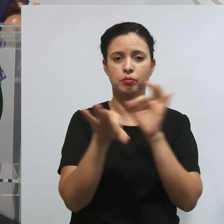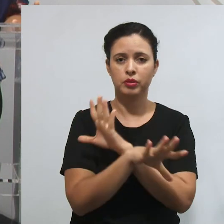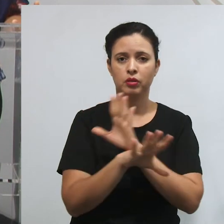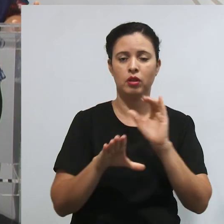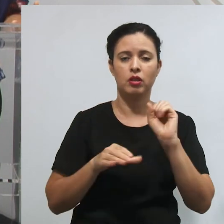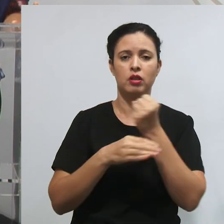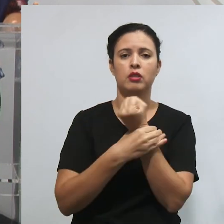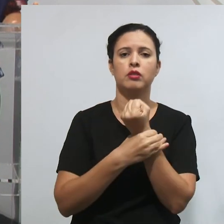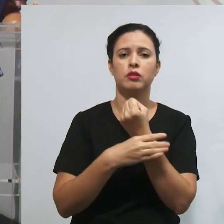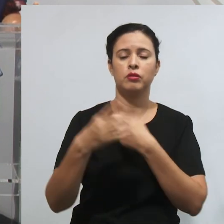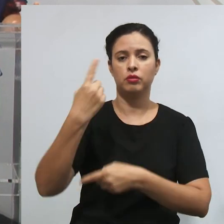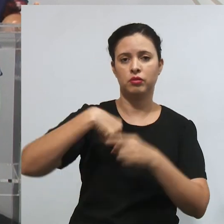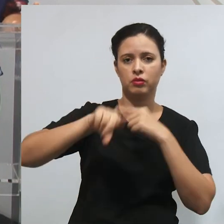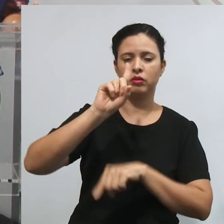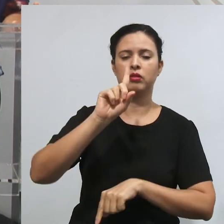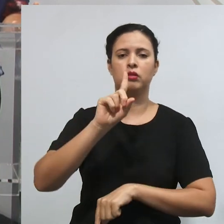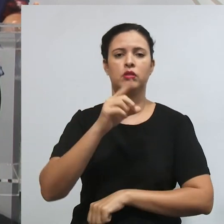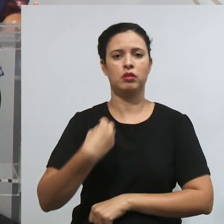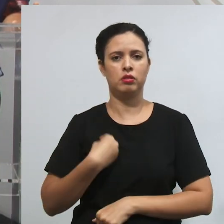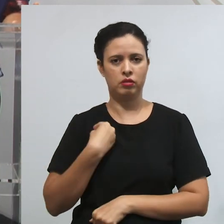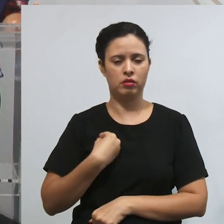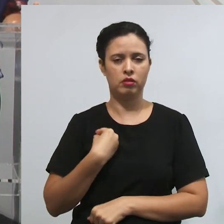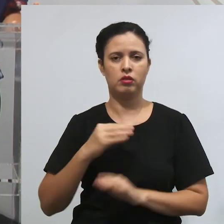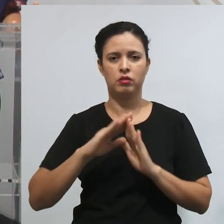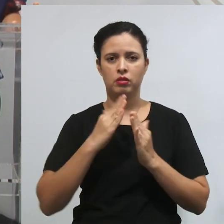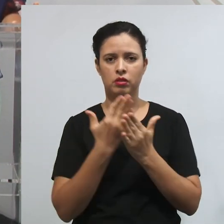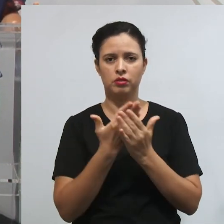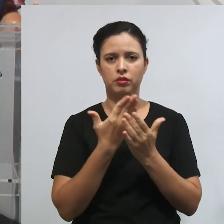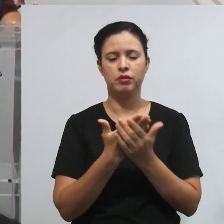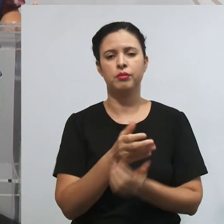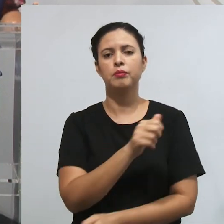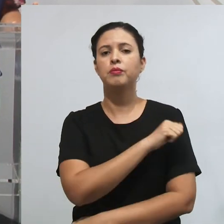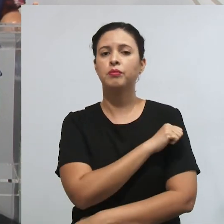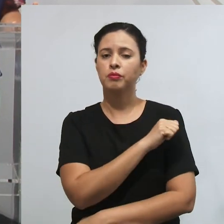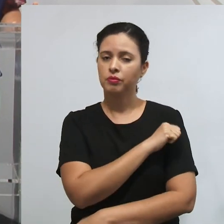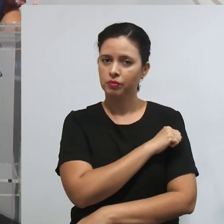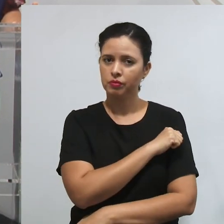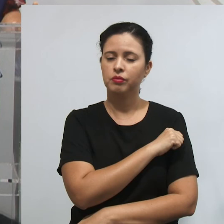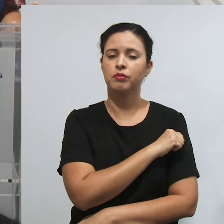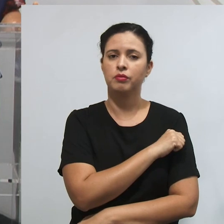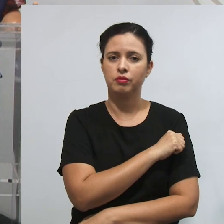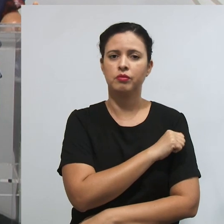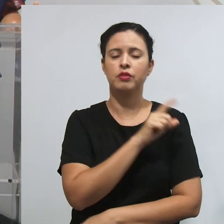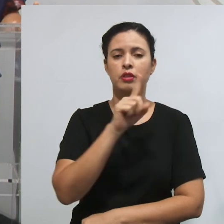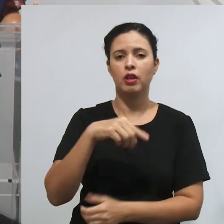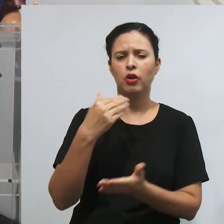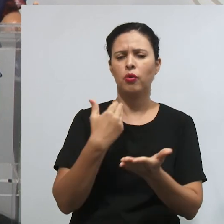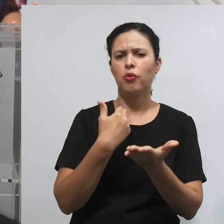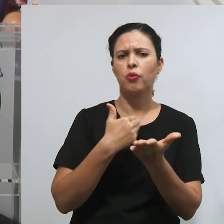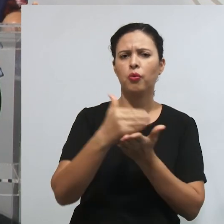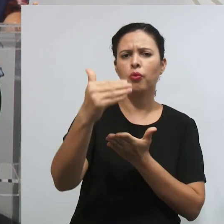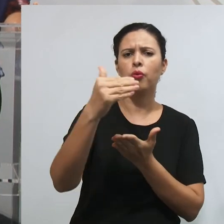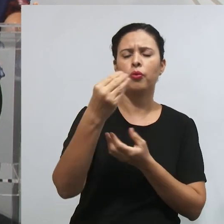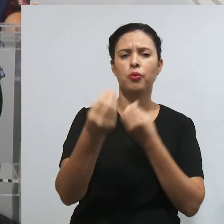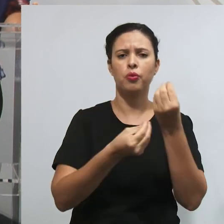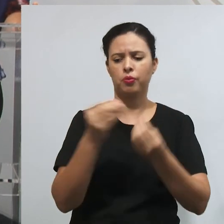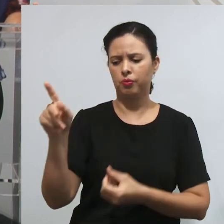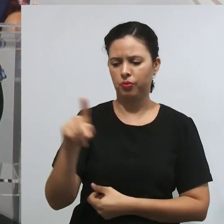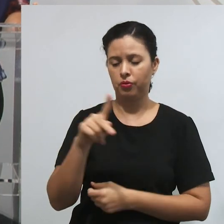o sucesso na vida escolar do aluno. E esse sucesso, ele vai se dar a partir do momento em que o professor, que a